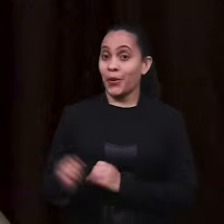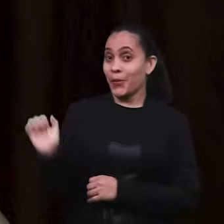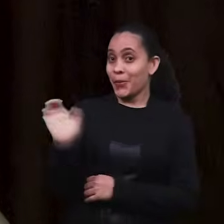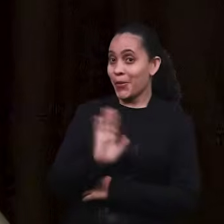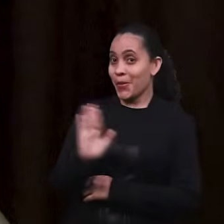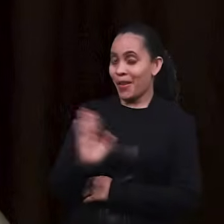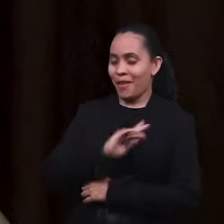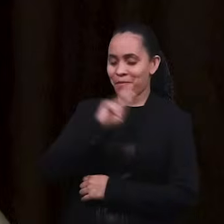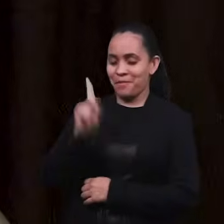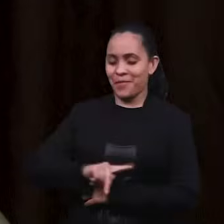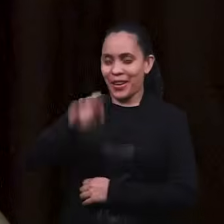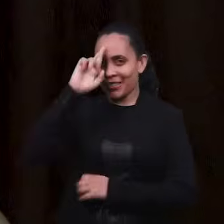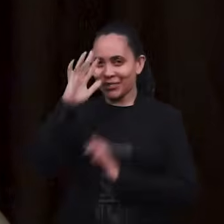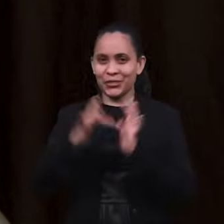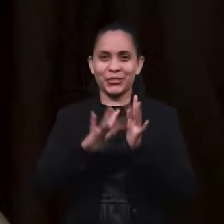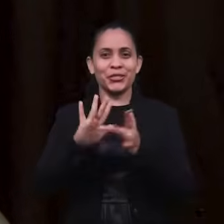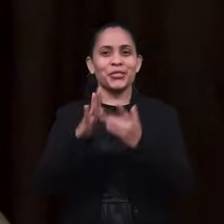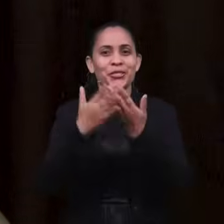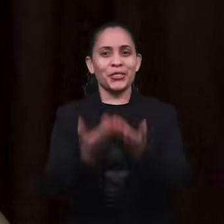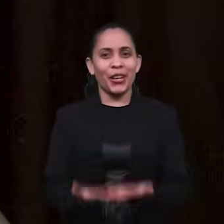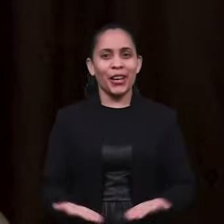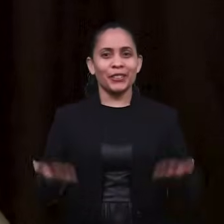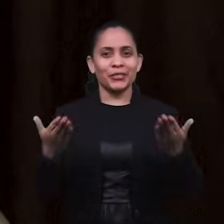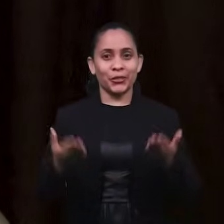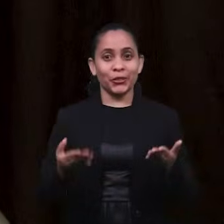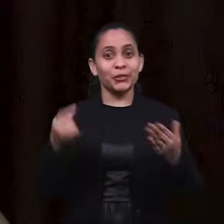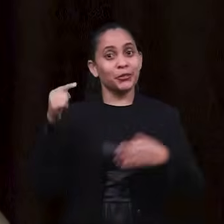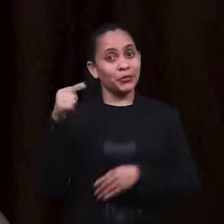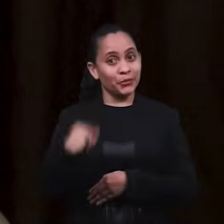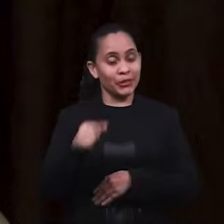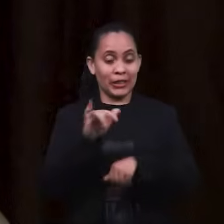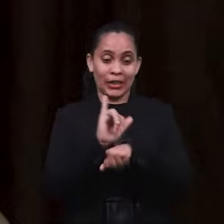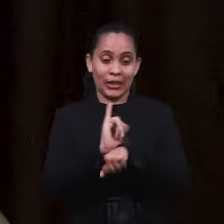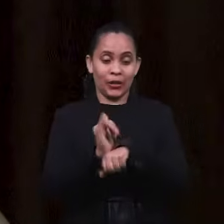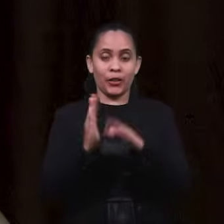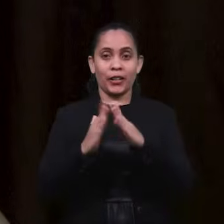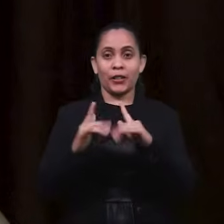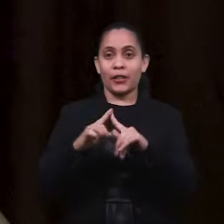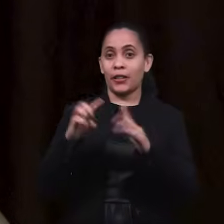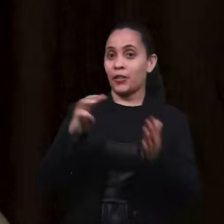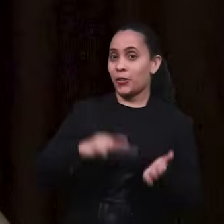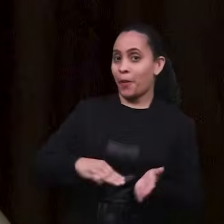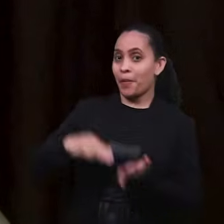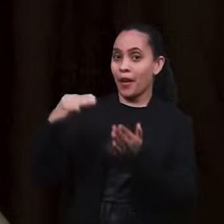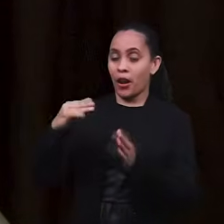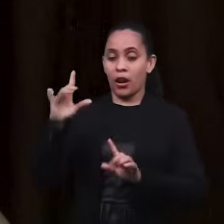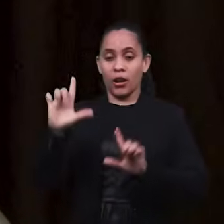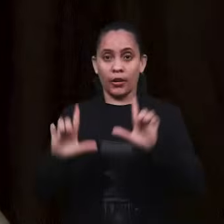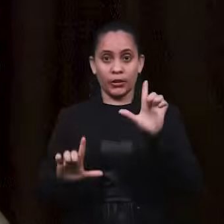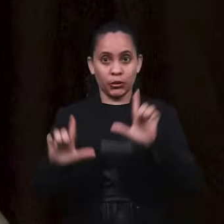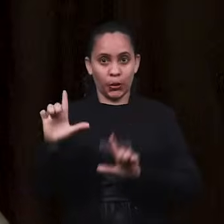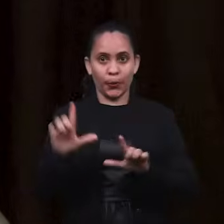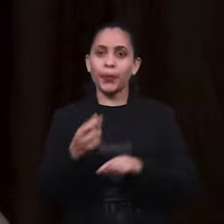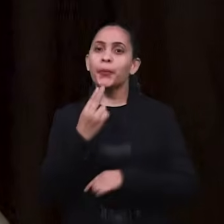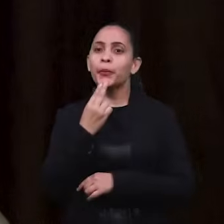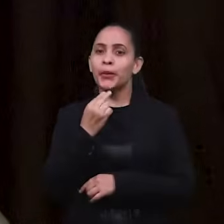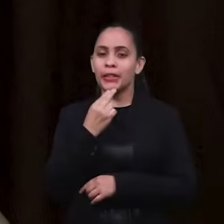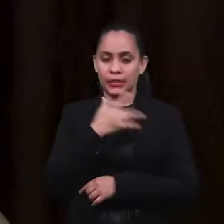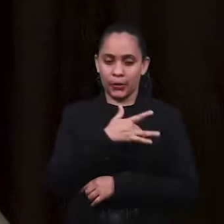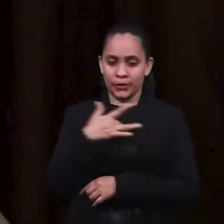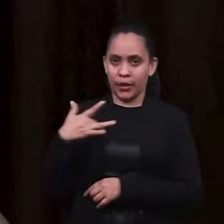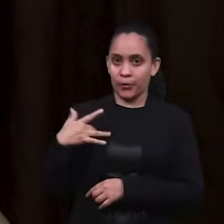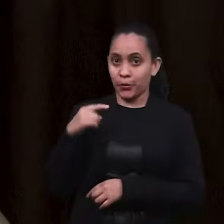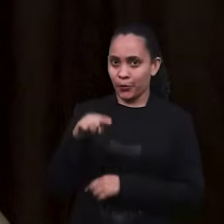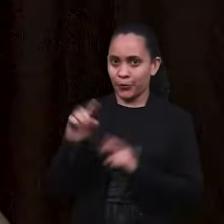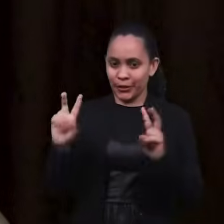Olá, a paz do Senhor Jesus a todos. Você está no canal da Igreja Cristã Maranata e este é o programa Nutrição e Saúde. A você